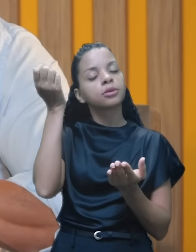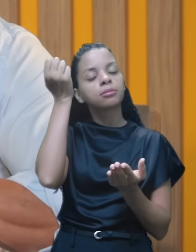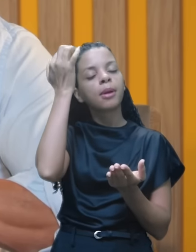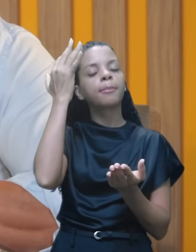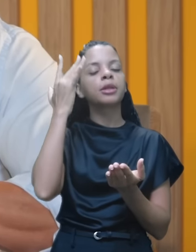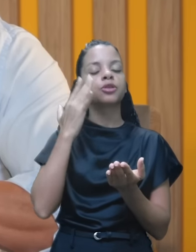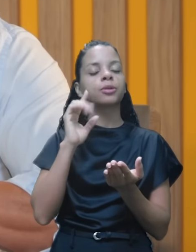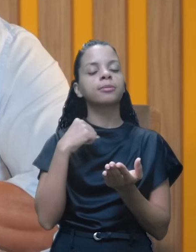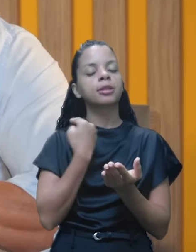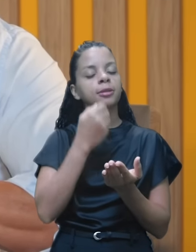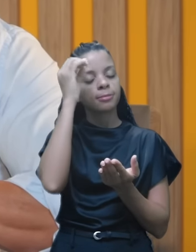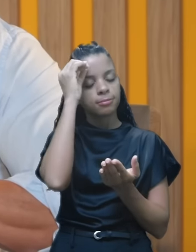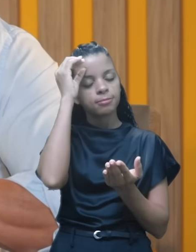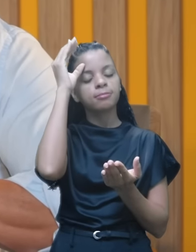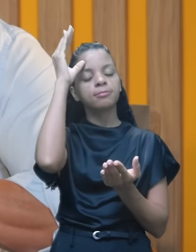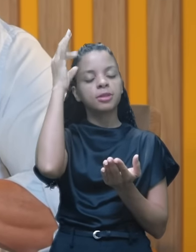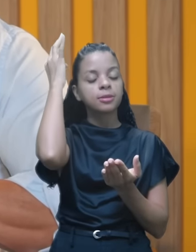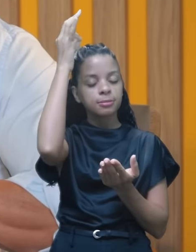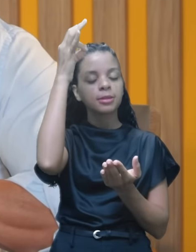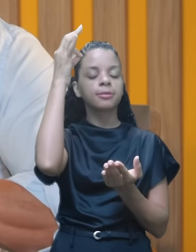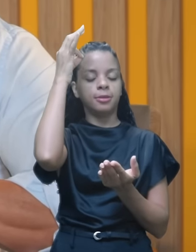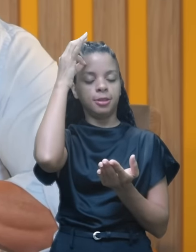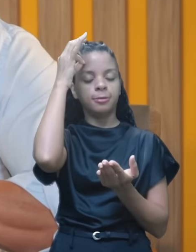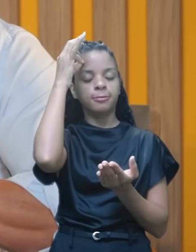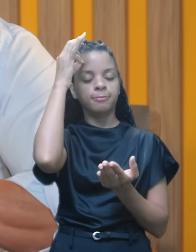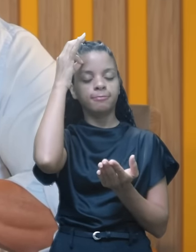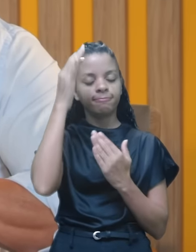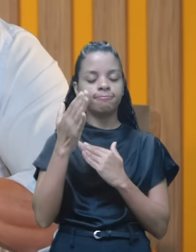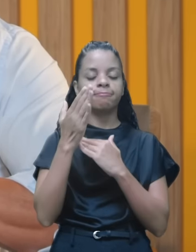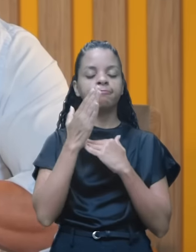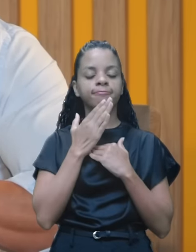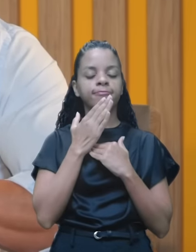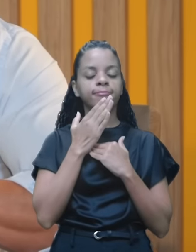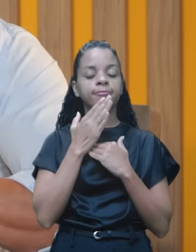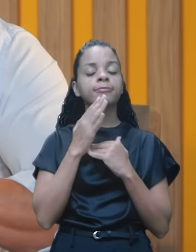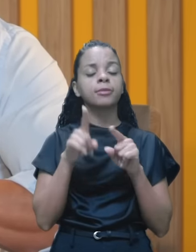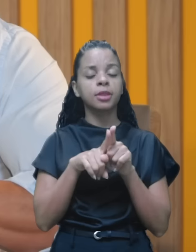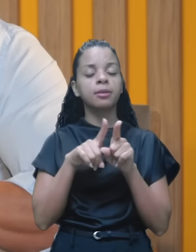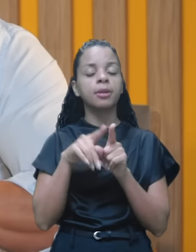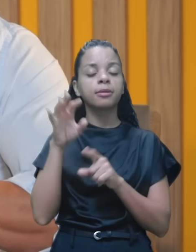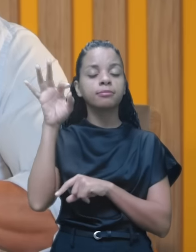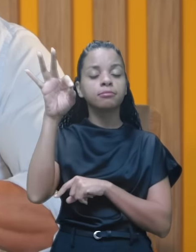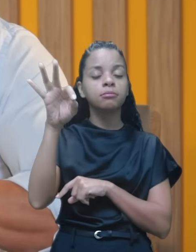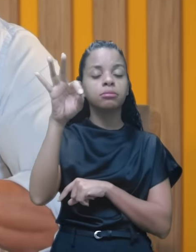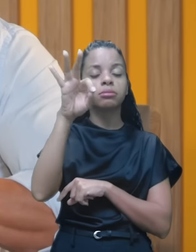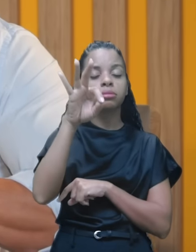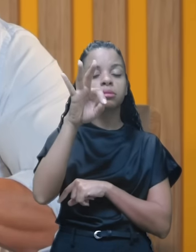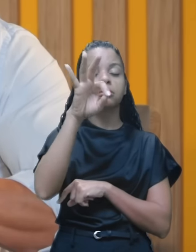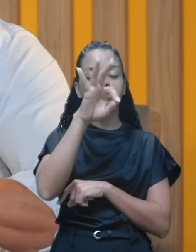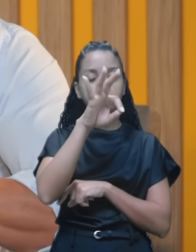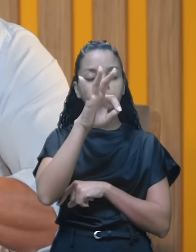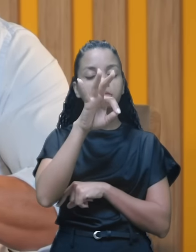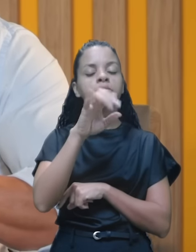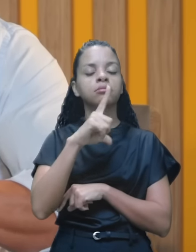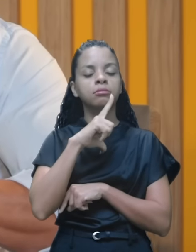por entendimento próprio, mas que seja inspirado pelo seu Santo Espírito. E que a cada um que esteja nos assistindo também esteja com o